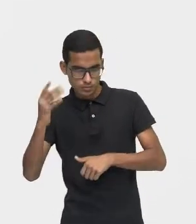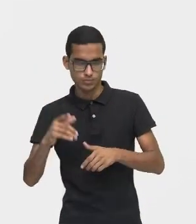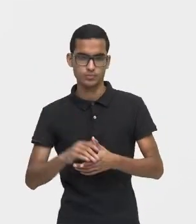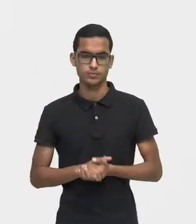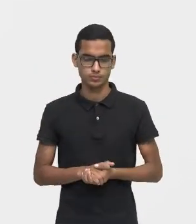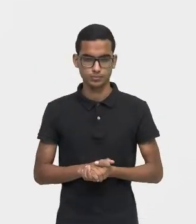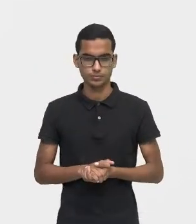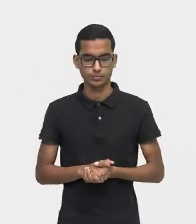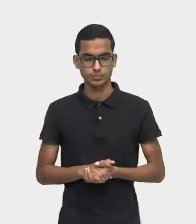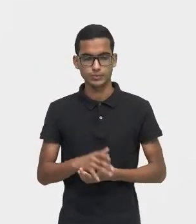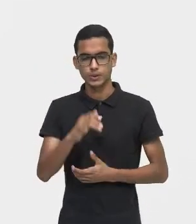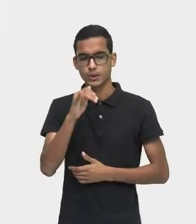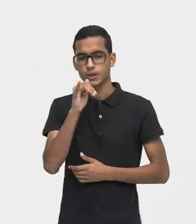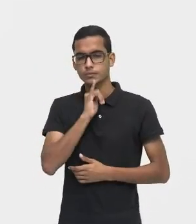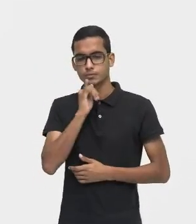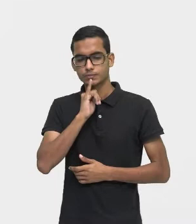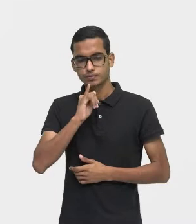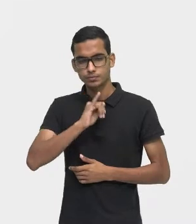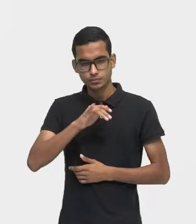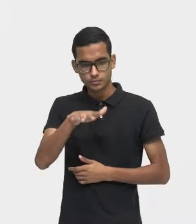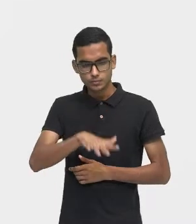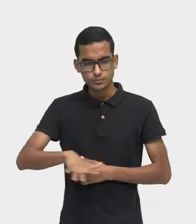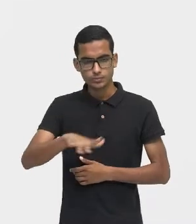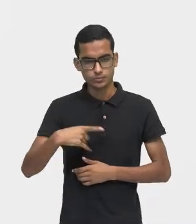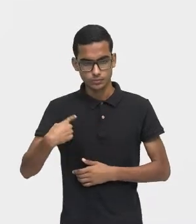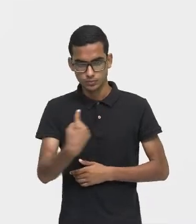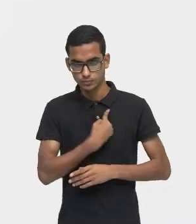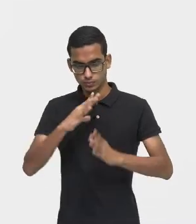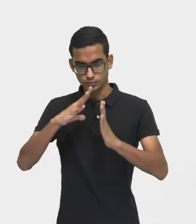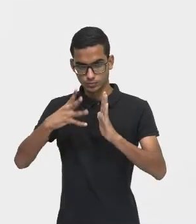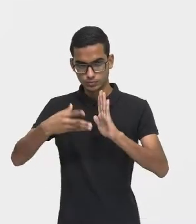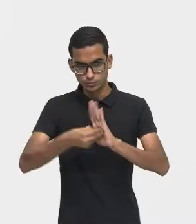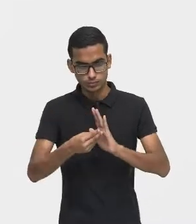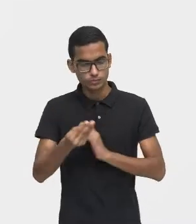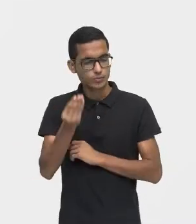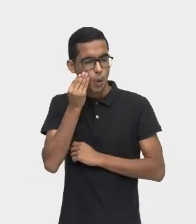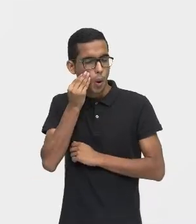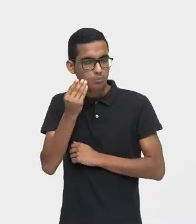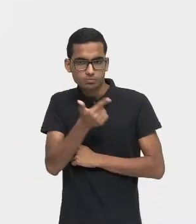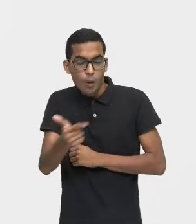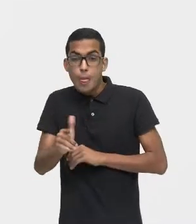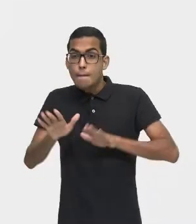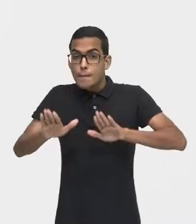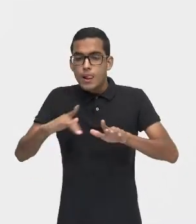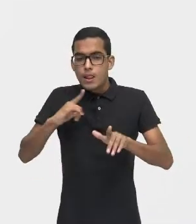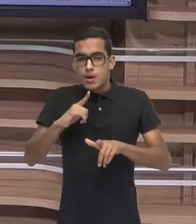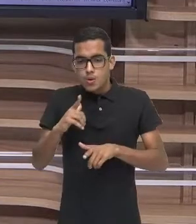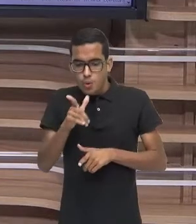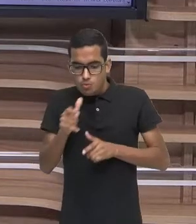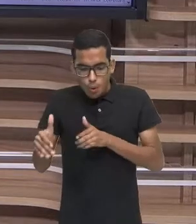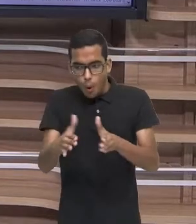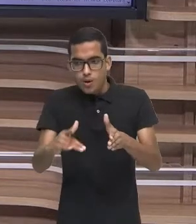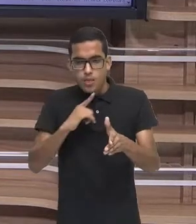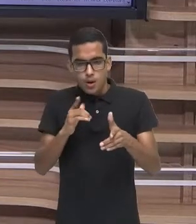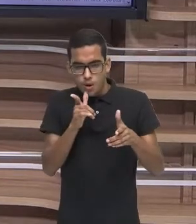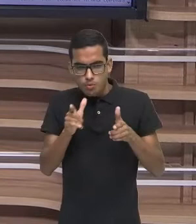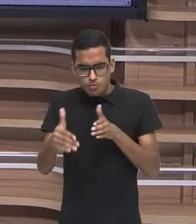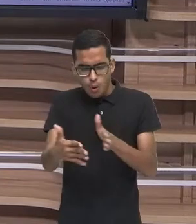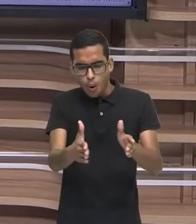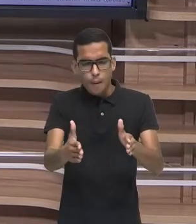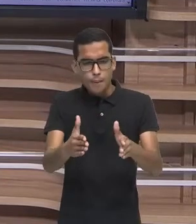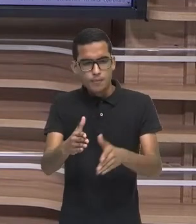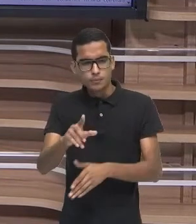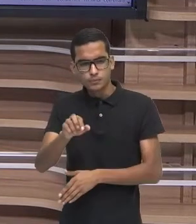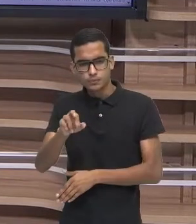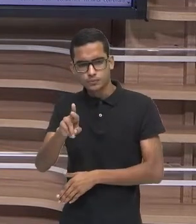Aqui na nossa região, na bacia amazônica, a gente não observa isso porque os rios, eles têm uma reta só, que isso